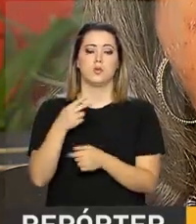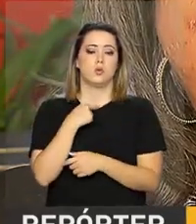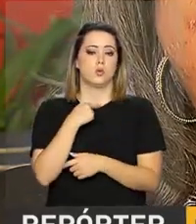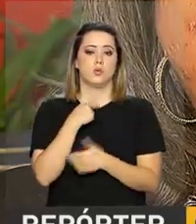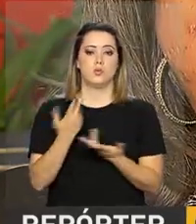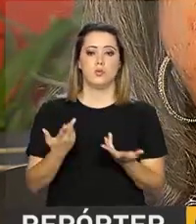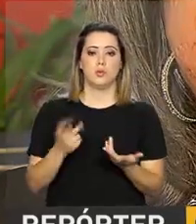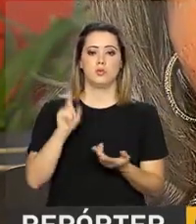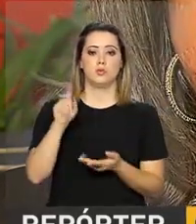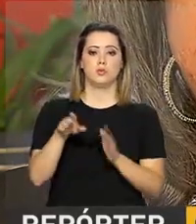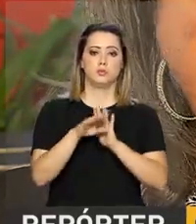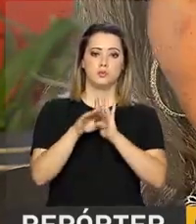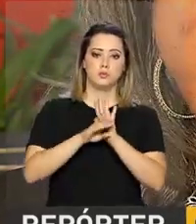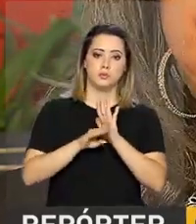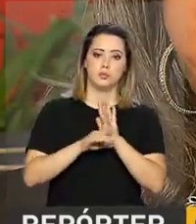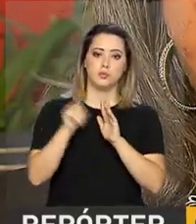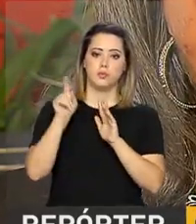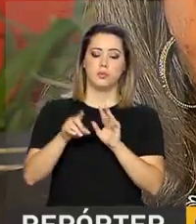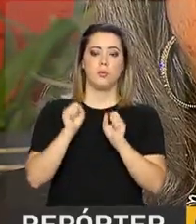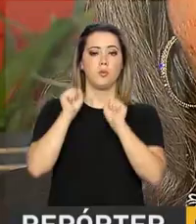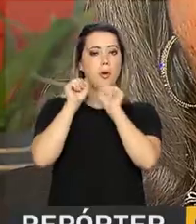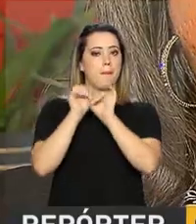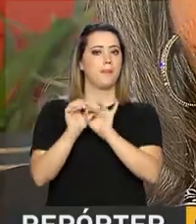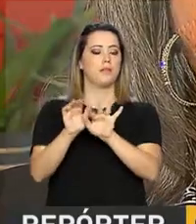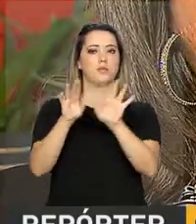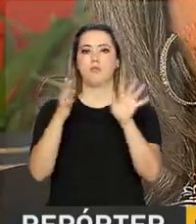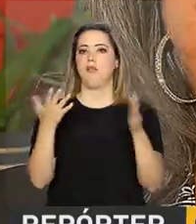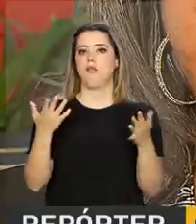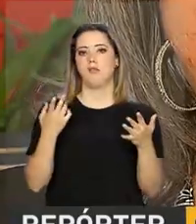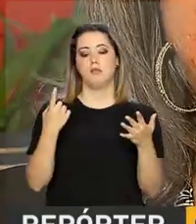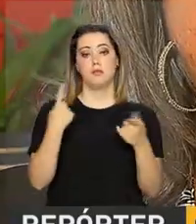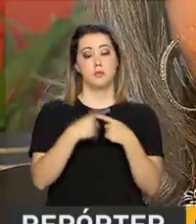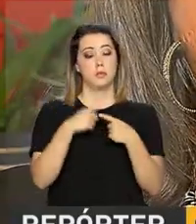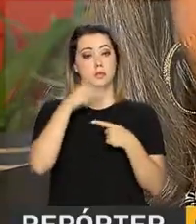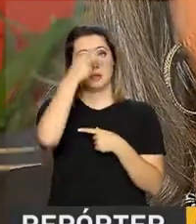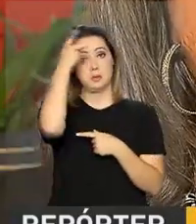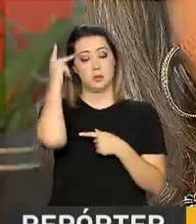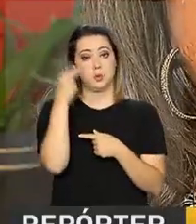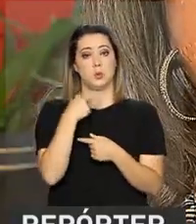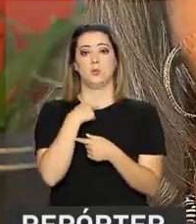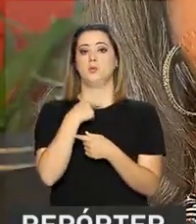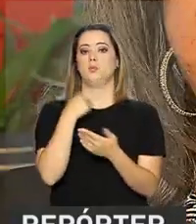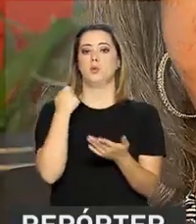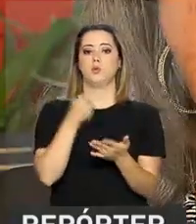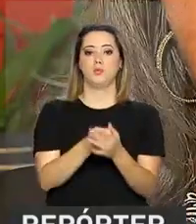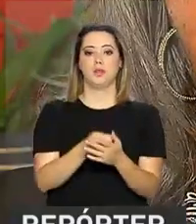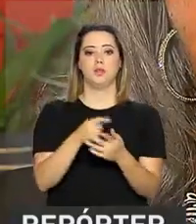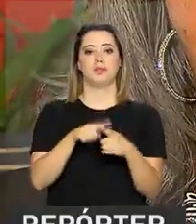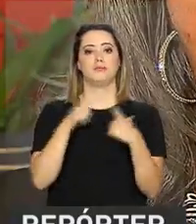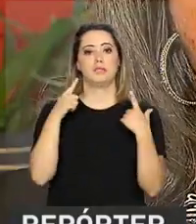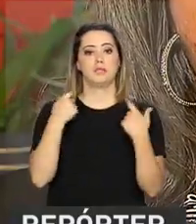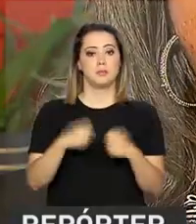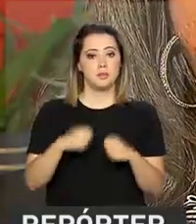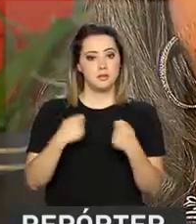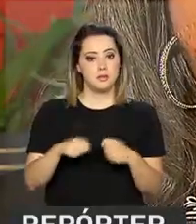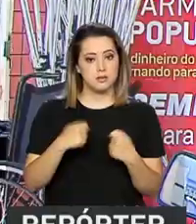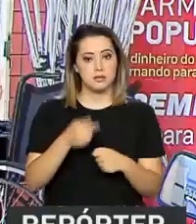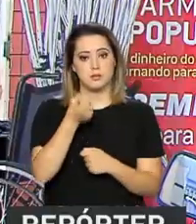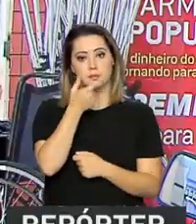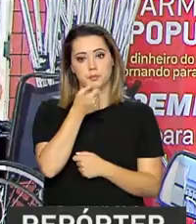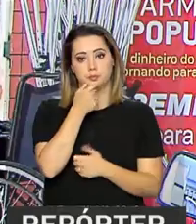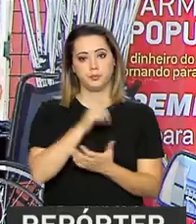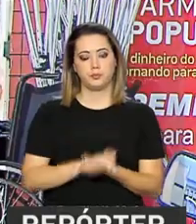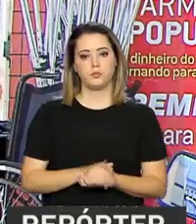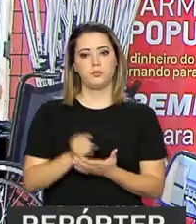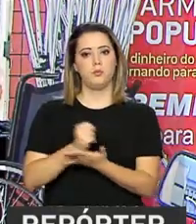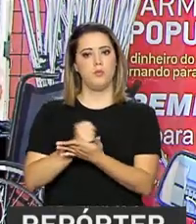programa eu acho assim abençoado pessoas que não podem pagar e precisão o